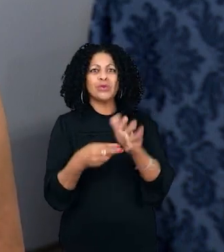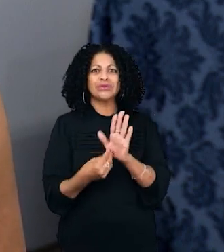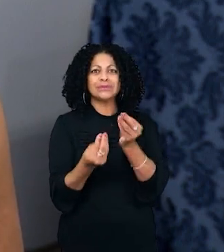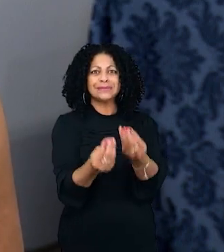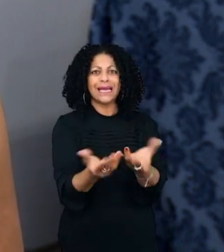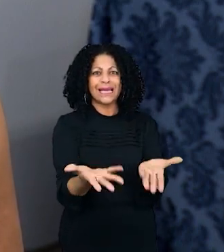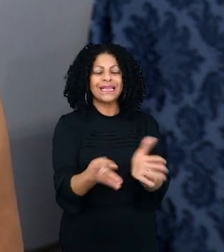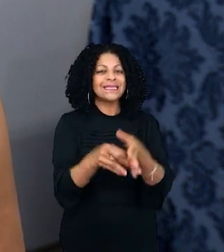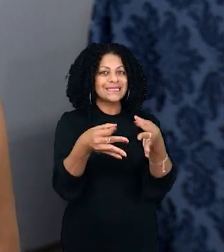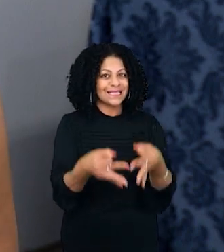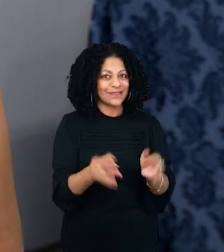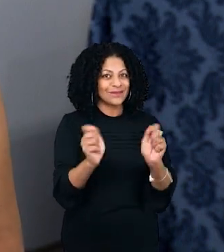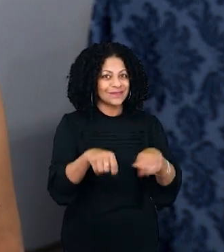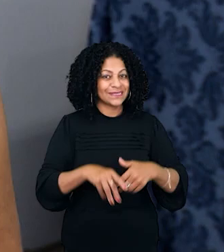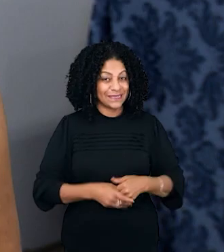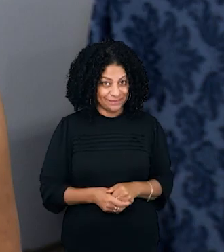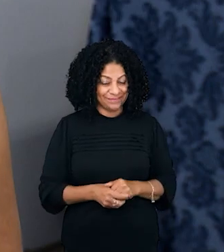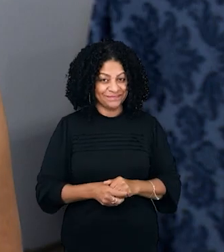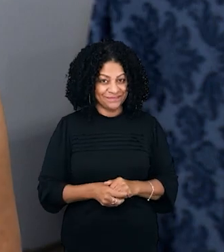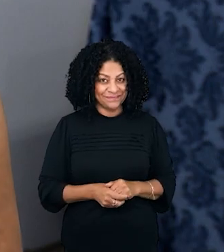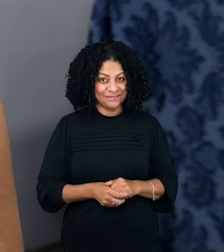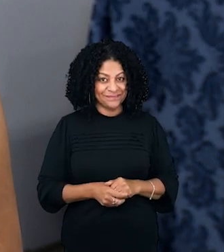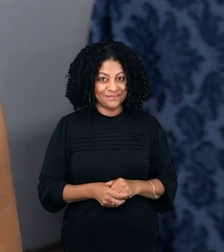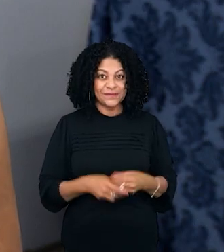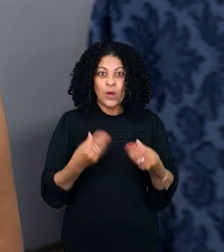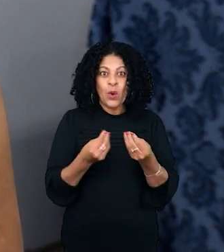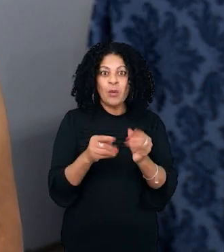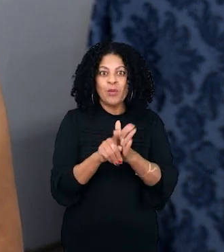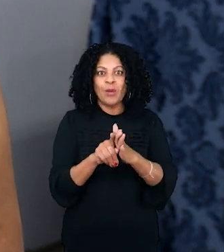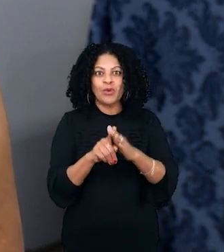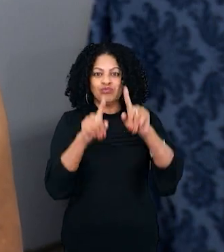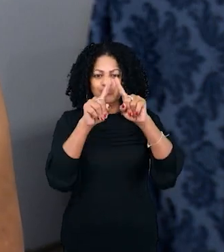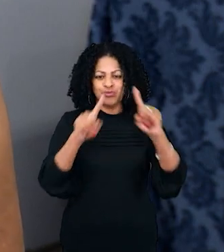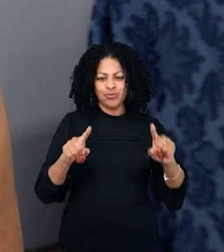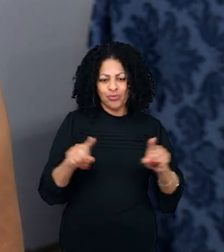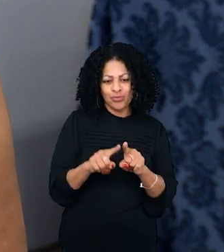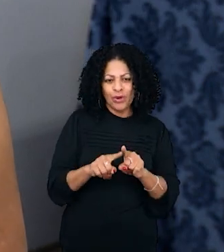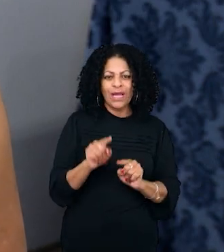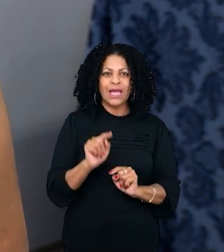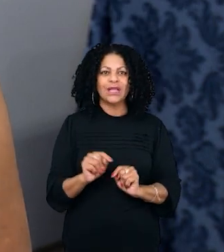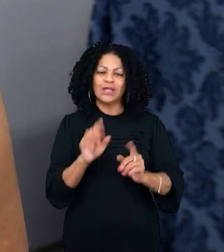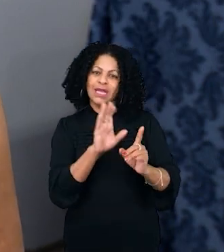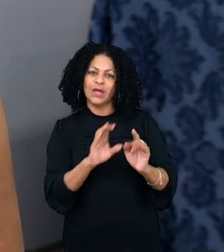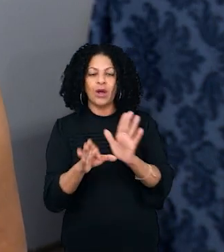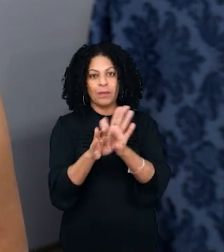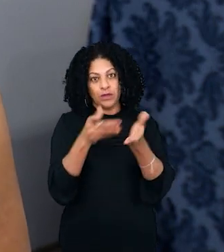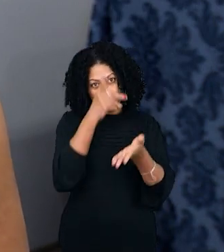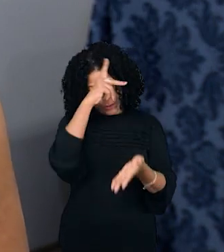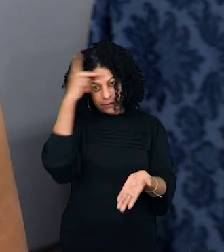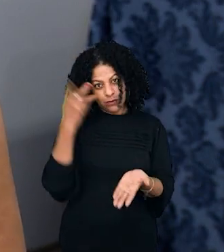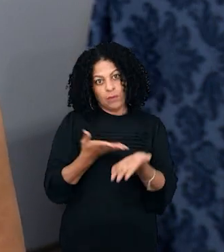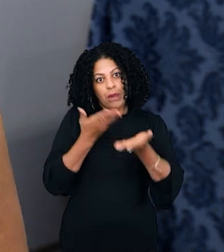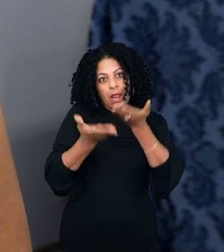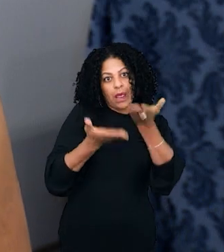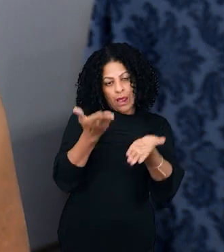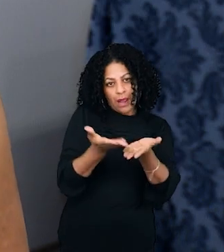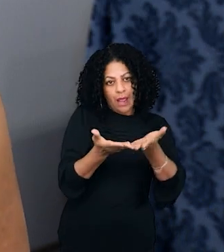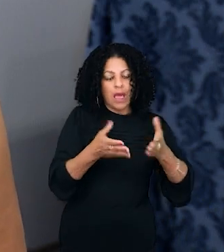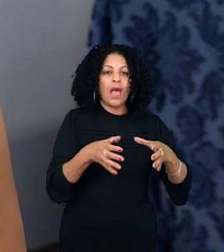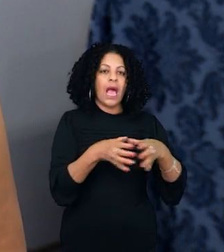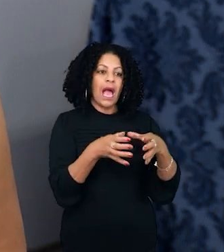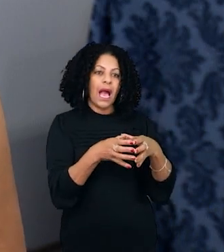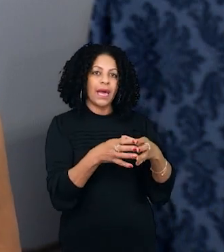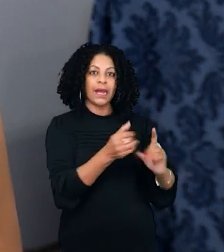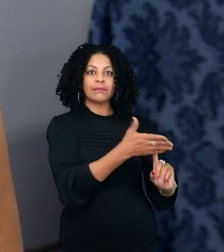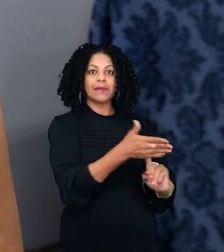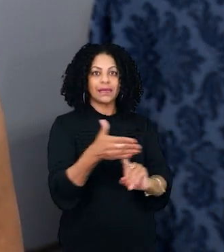que vai dar certo, para fazer um triângulo entre o servidor, a nossa unidade e a área